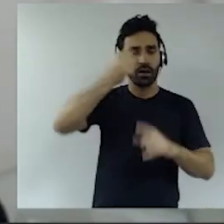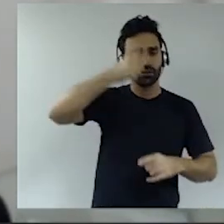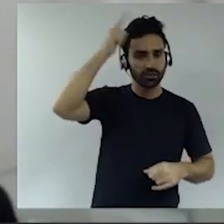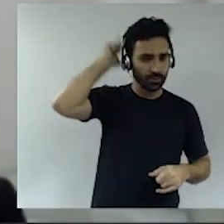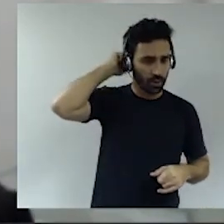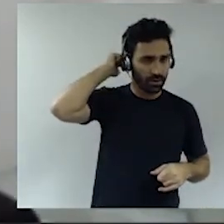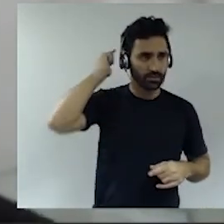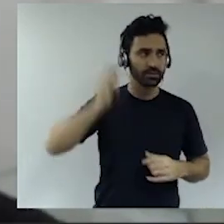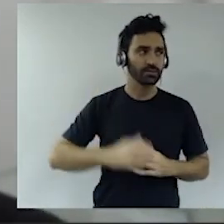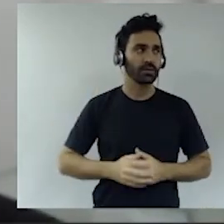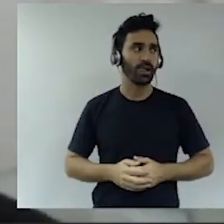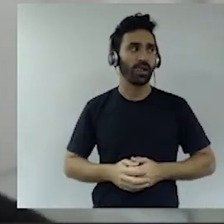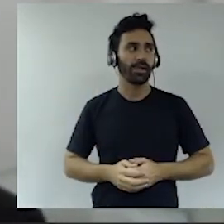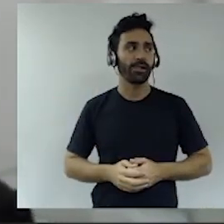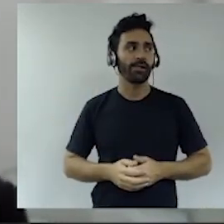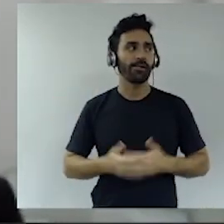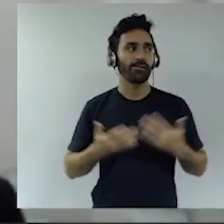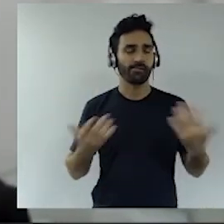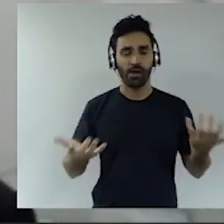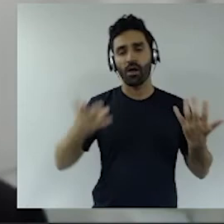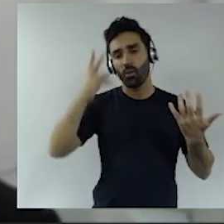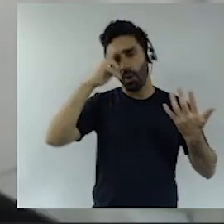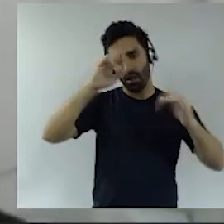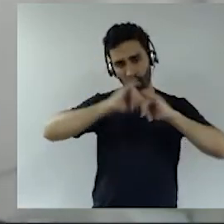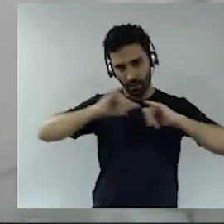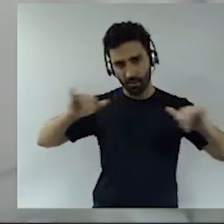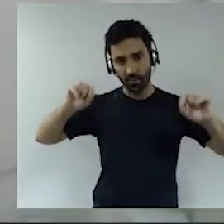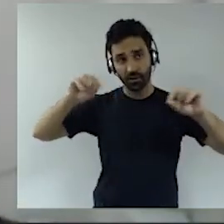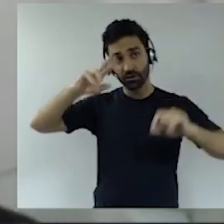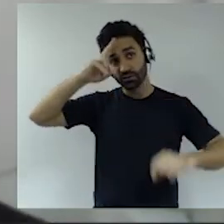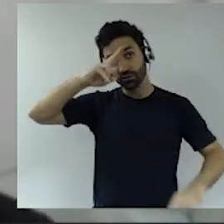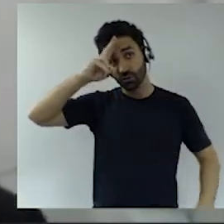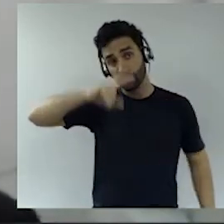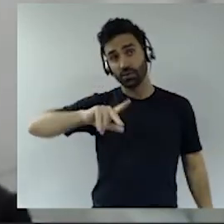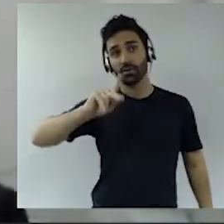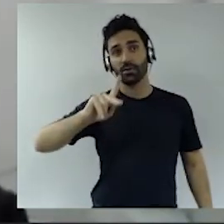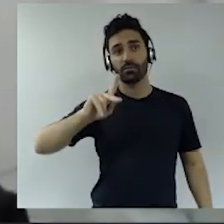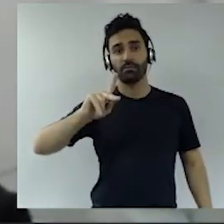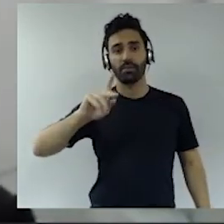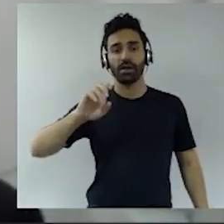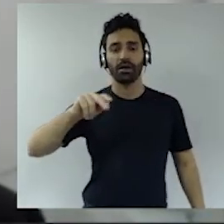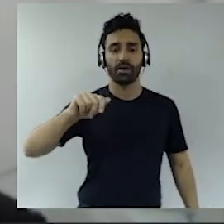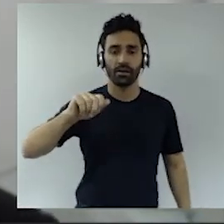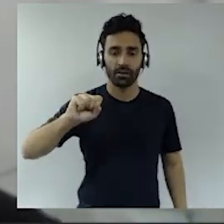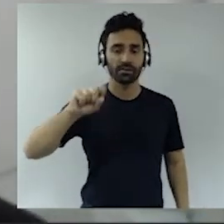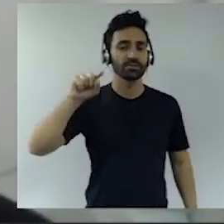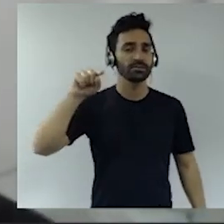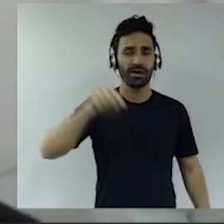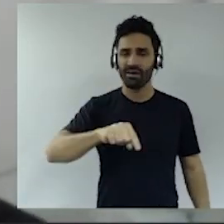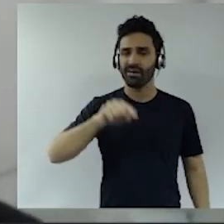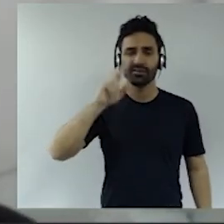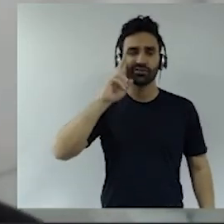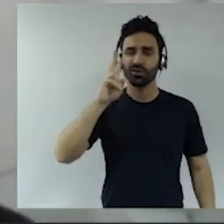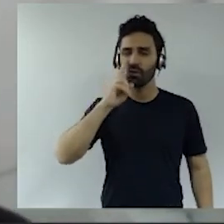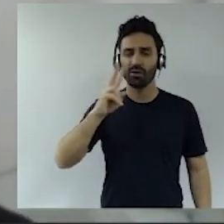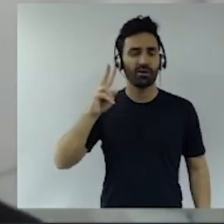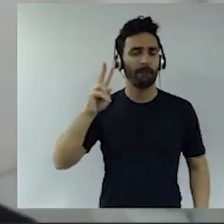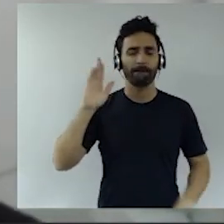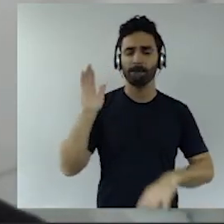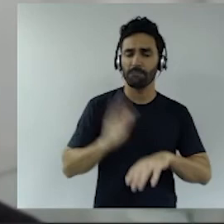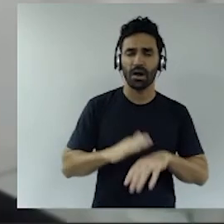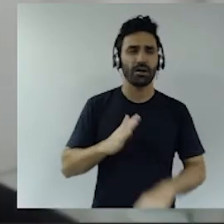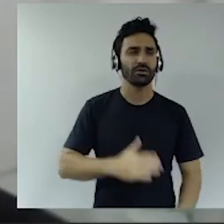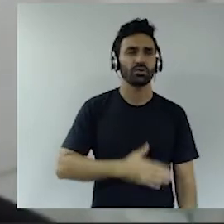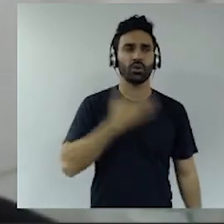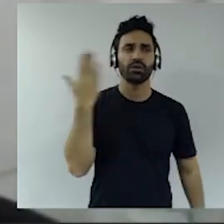Moraes. Eu lembro Ferraioli quando diz que a história das penas é, sem dúvida, a mais horrenda e infamante para a